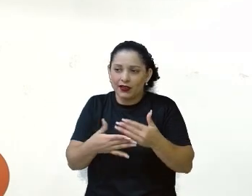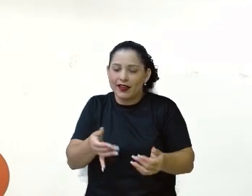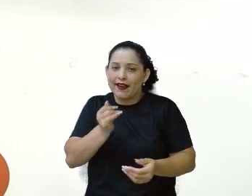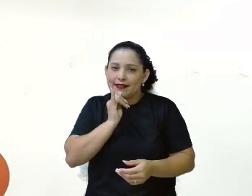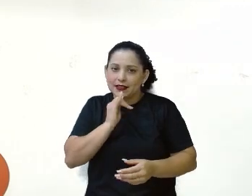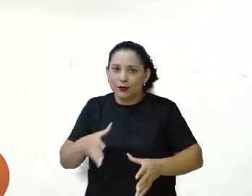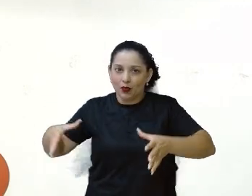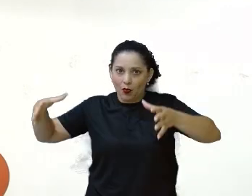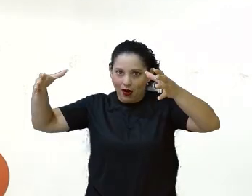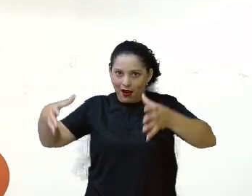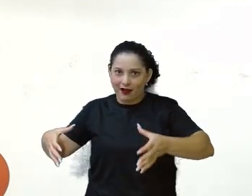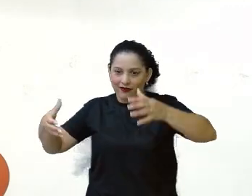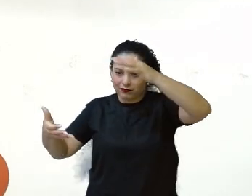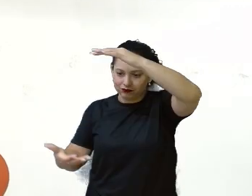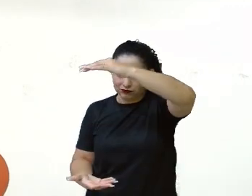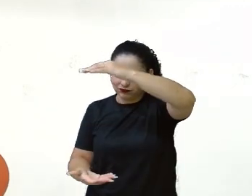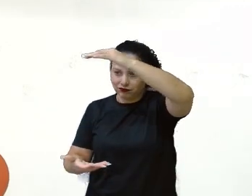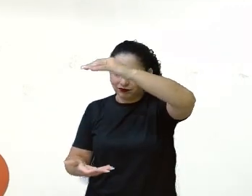uma garrafa, né?